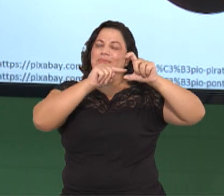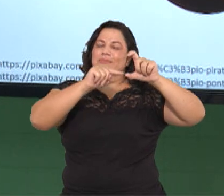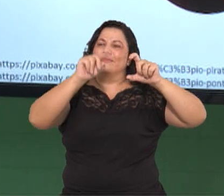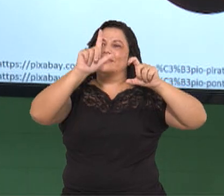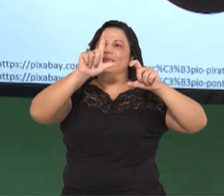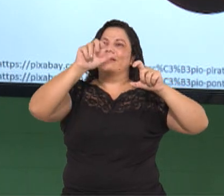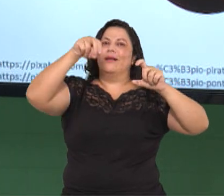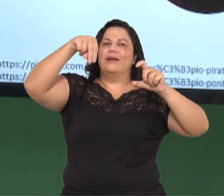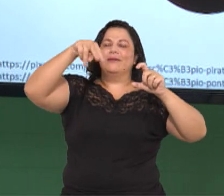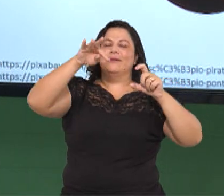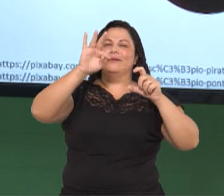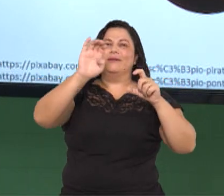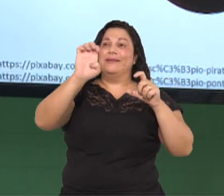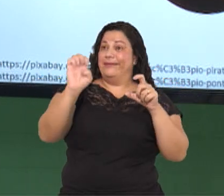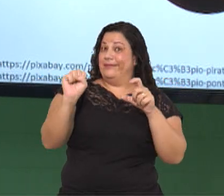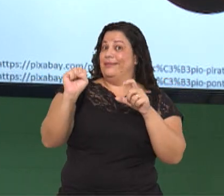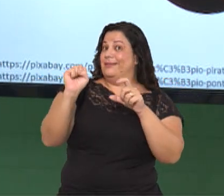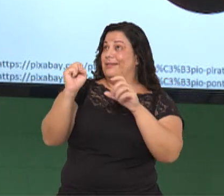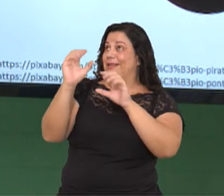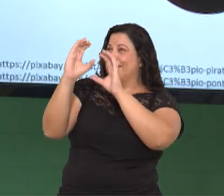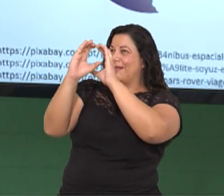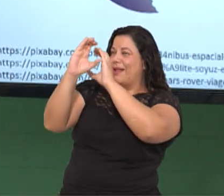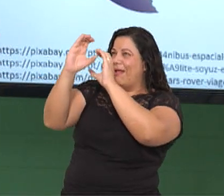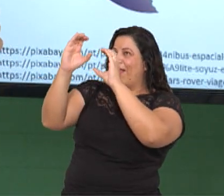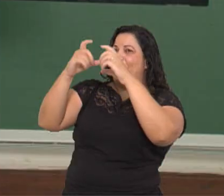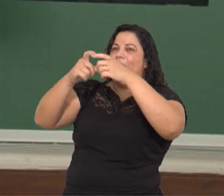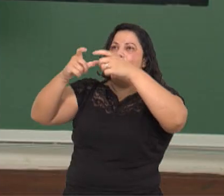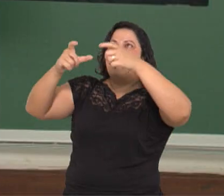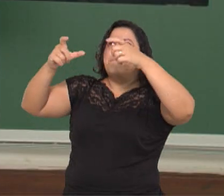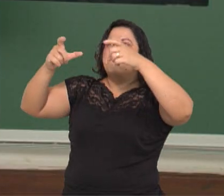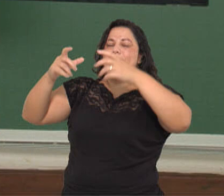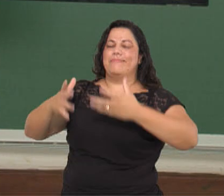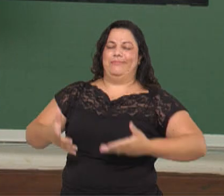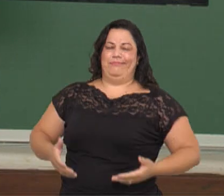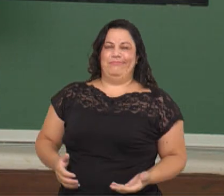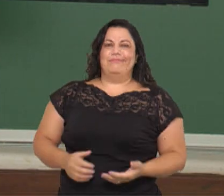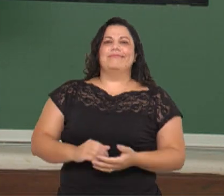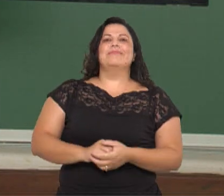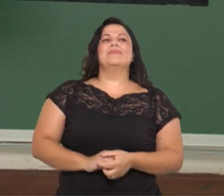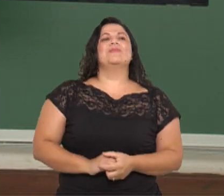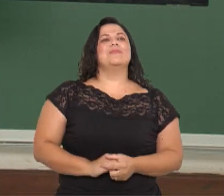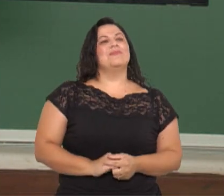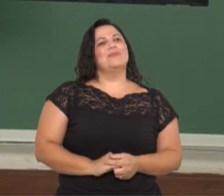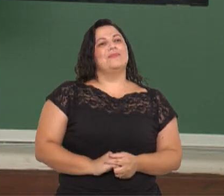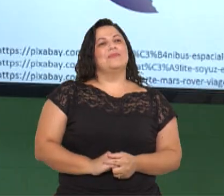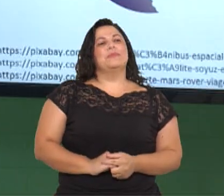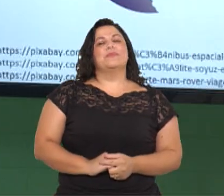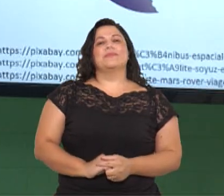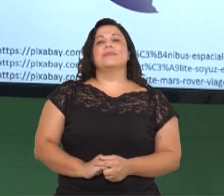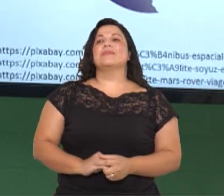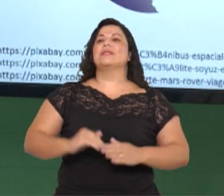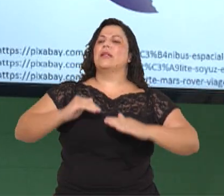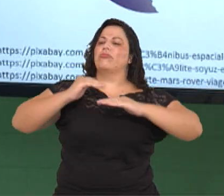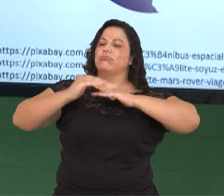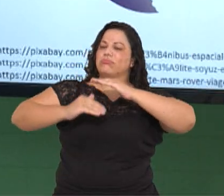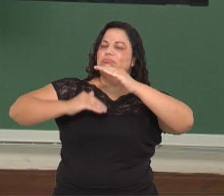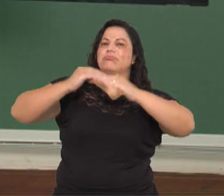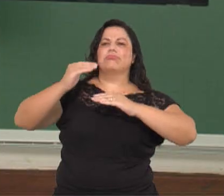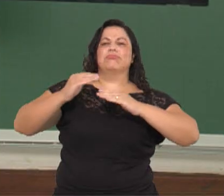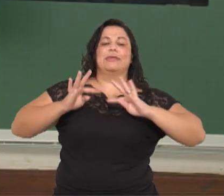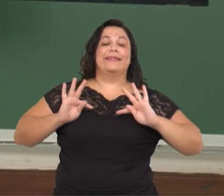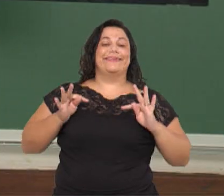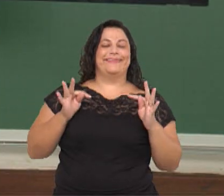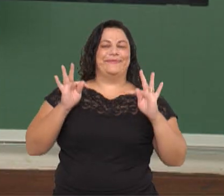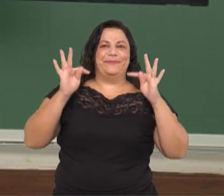fazer essa ampliação. Certinho? Perfeito? Olha na nossa sequência. Avançamos mais um pouco na